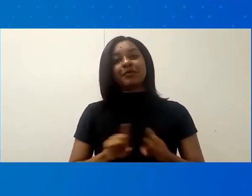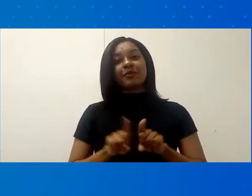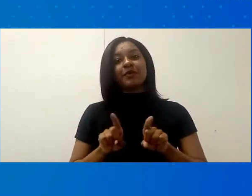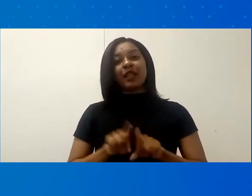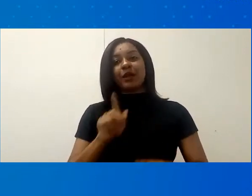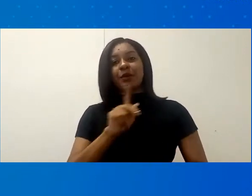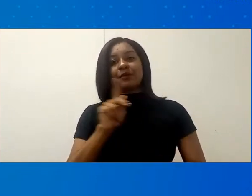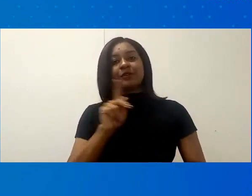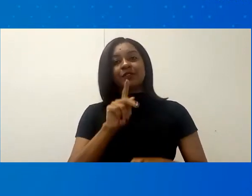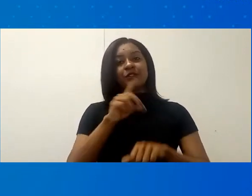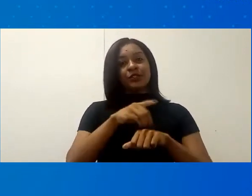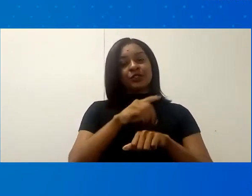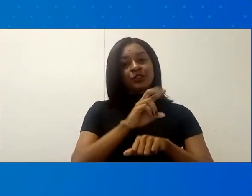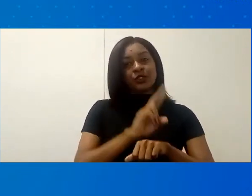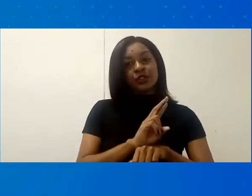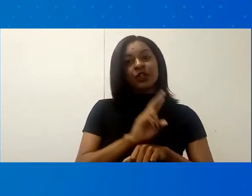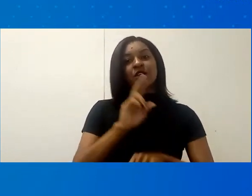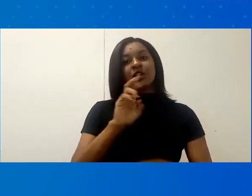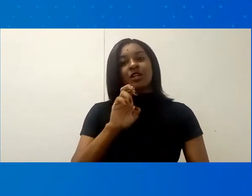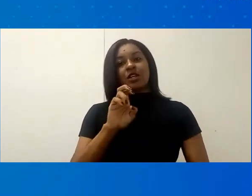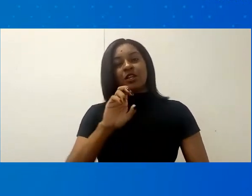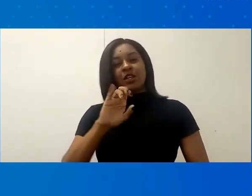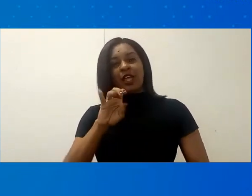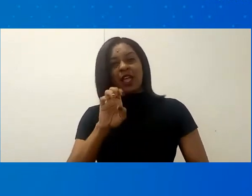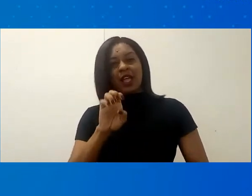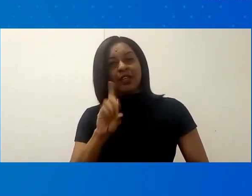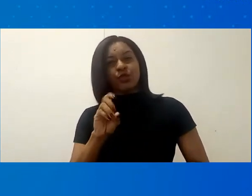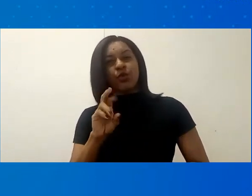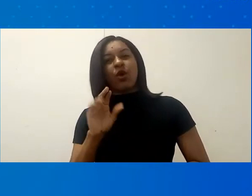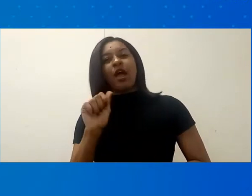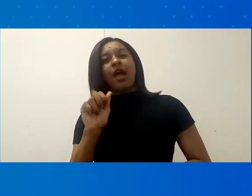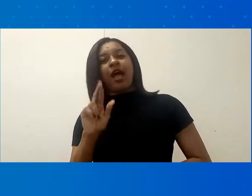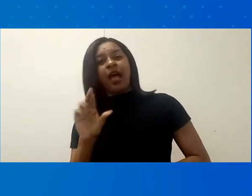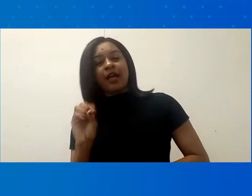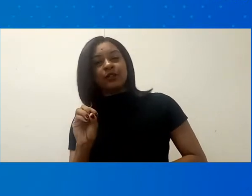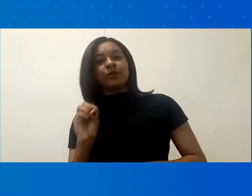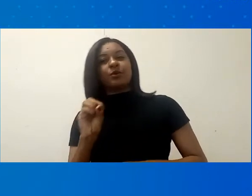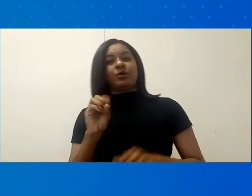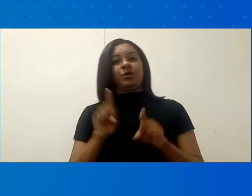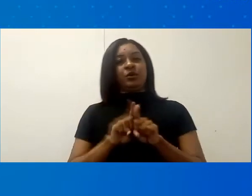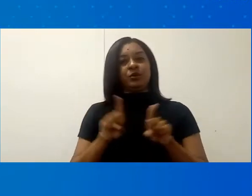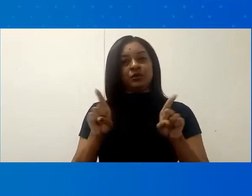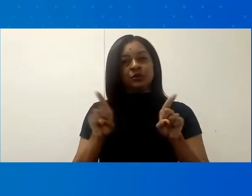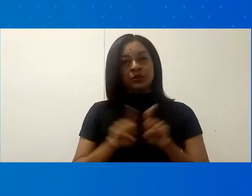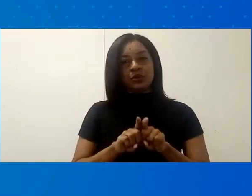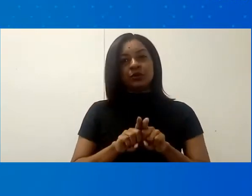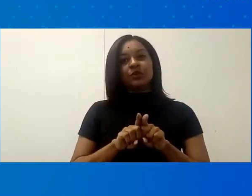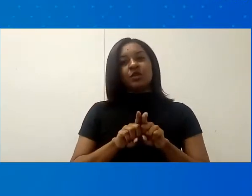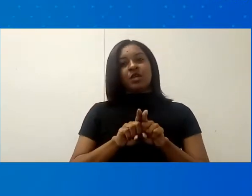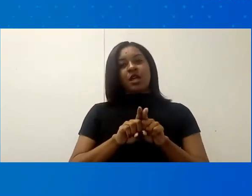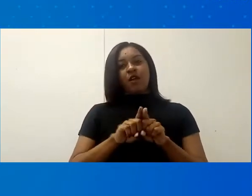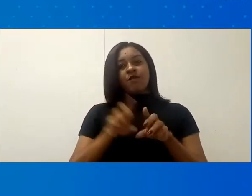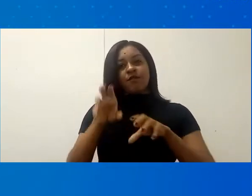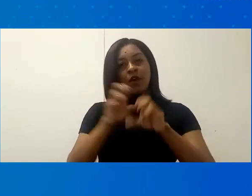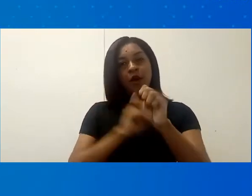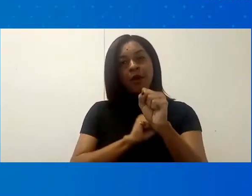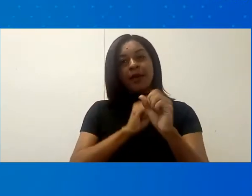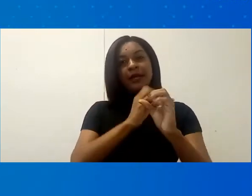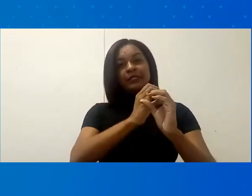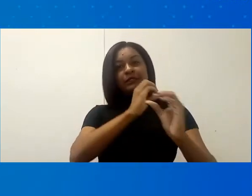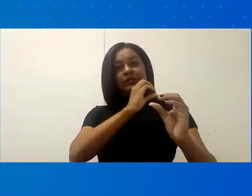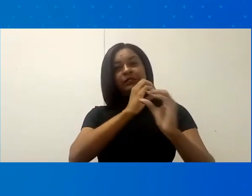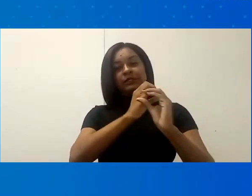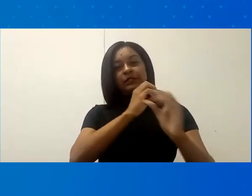bassoli é doutor em ciências mestre em bioengenharia graduado em fisioterapia